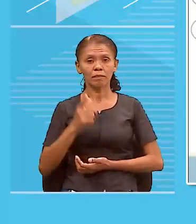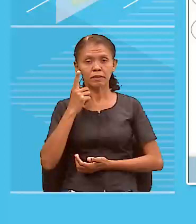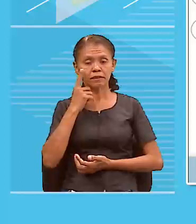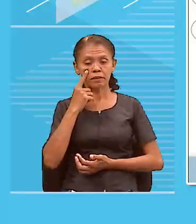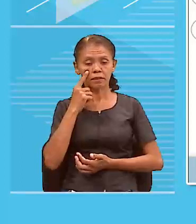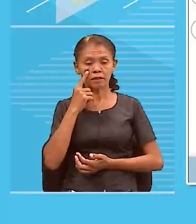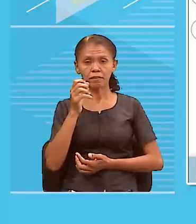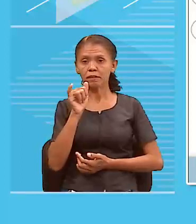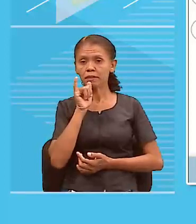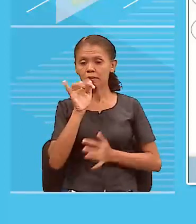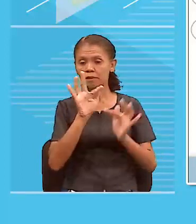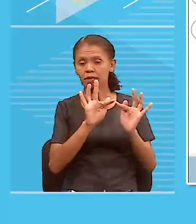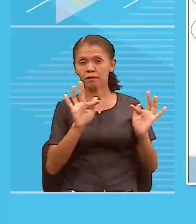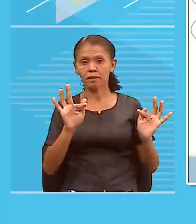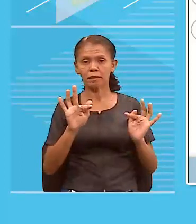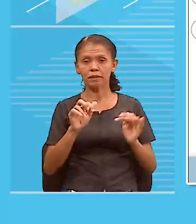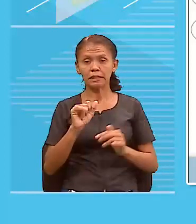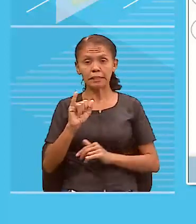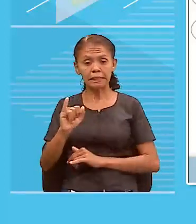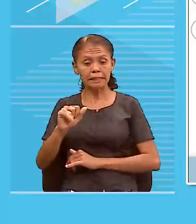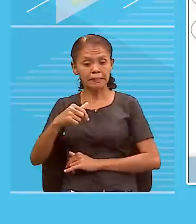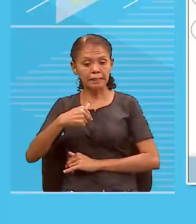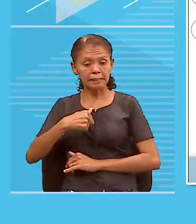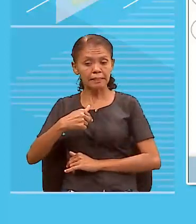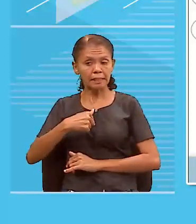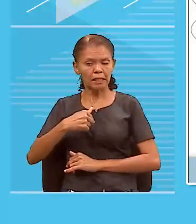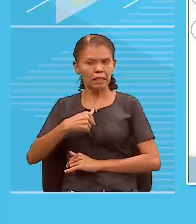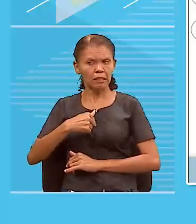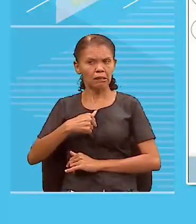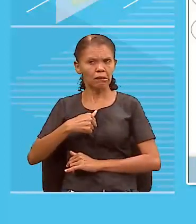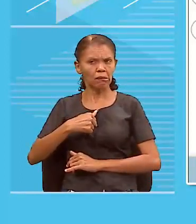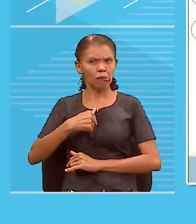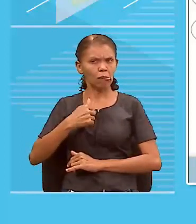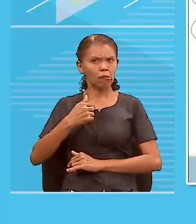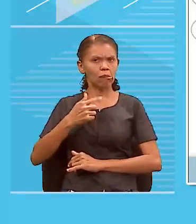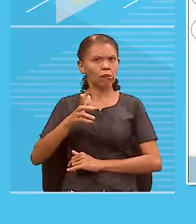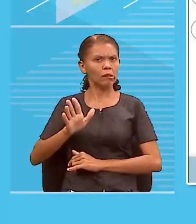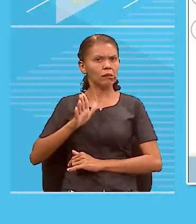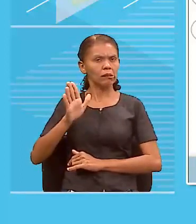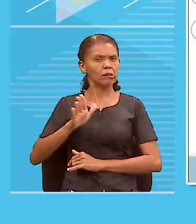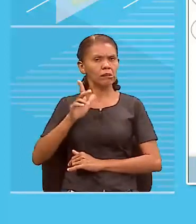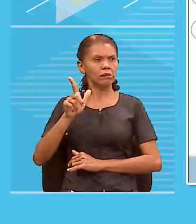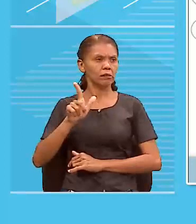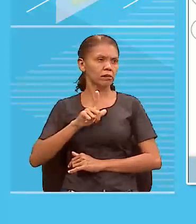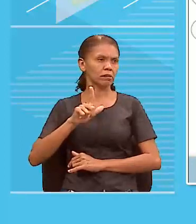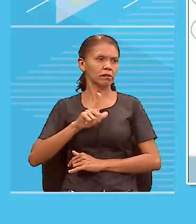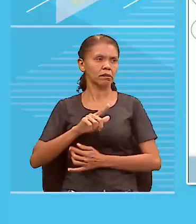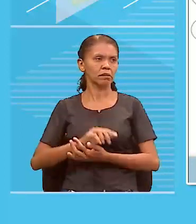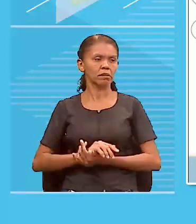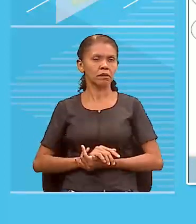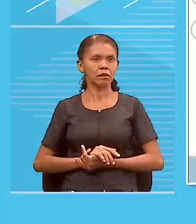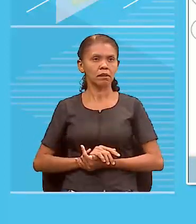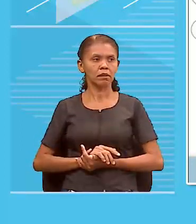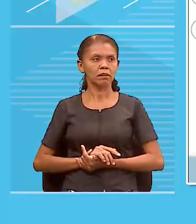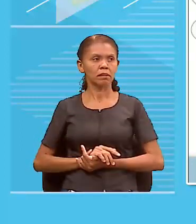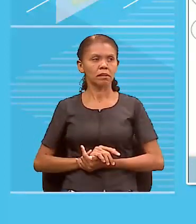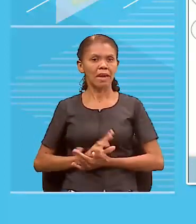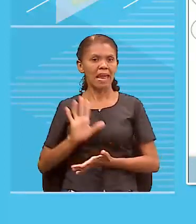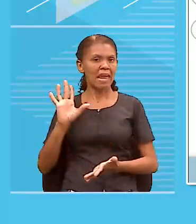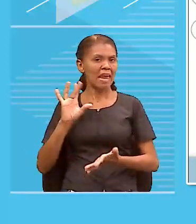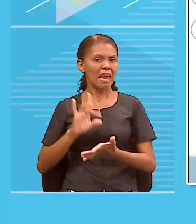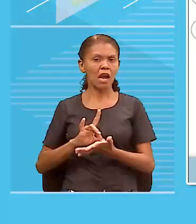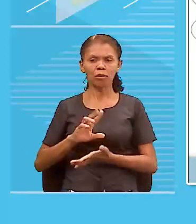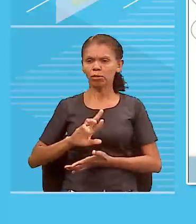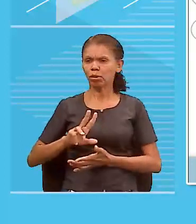eu já começo a imaginar não é real eu tô